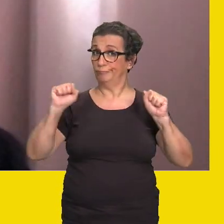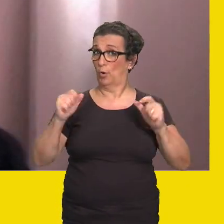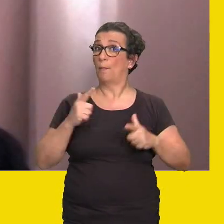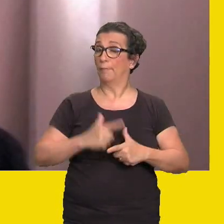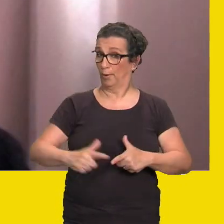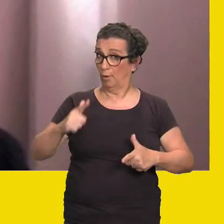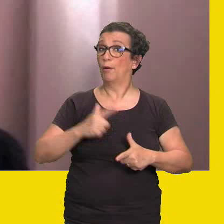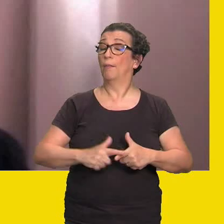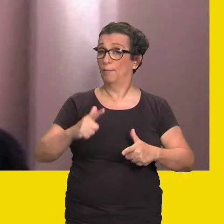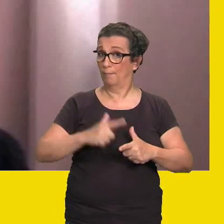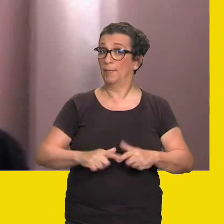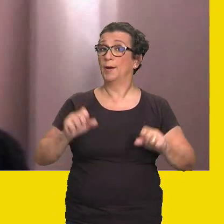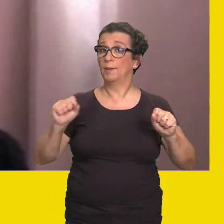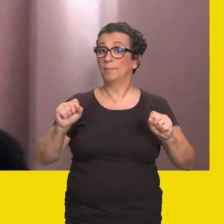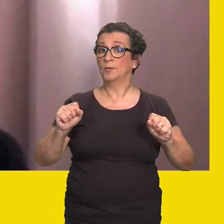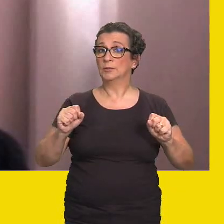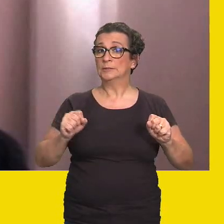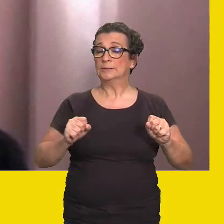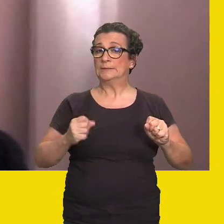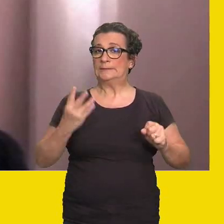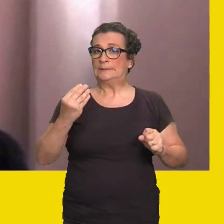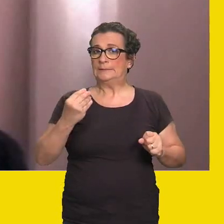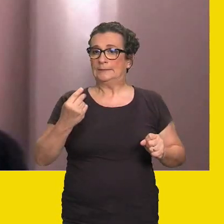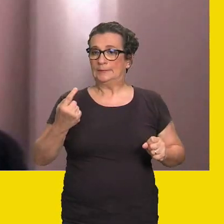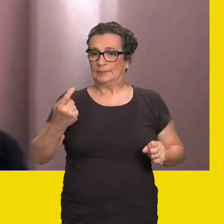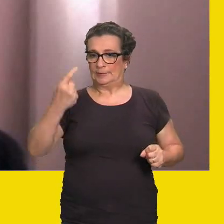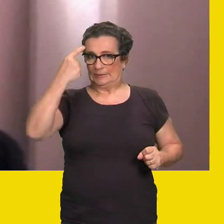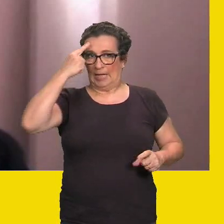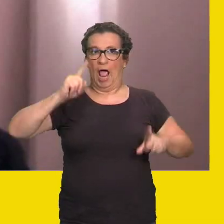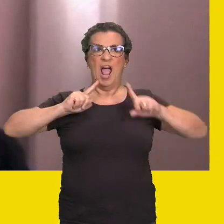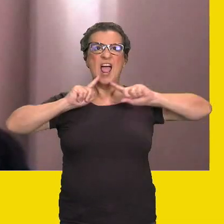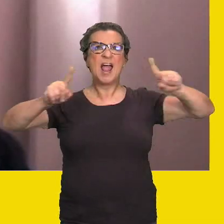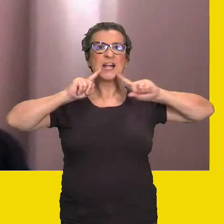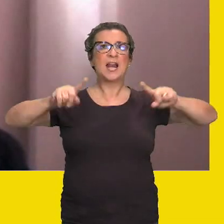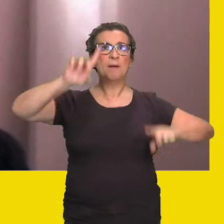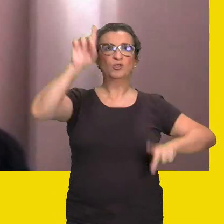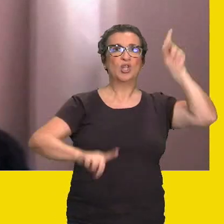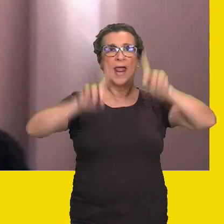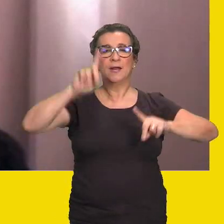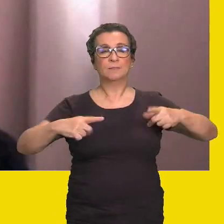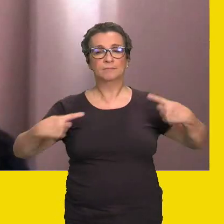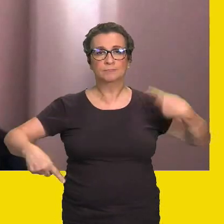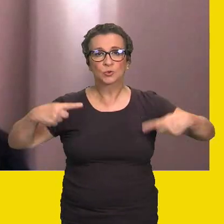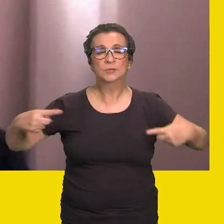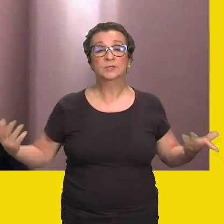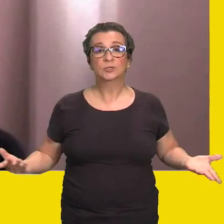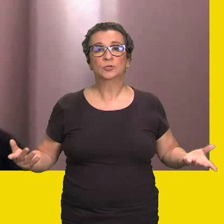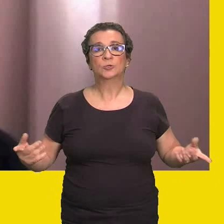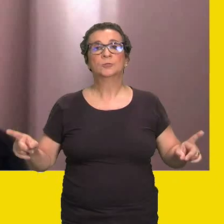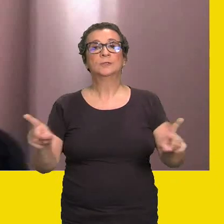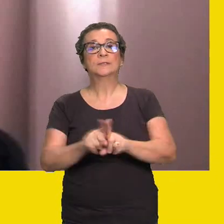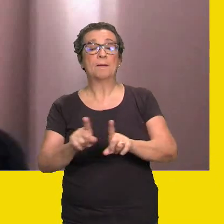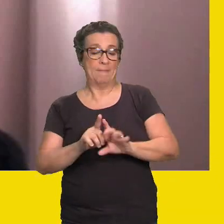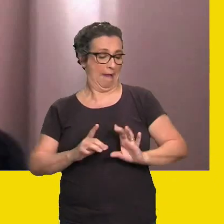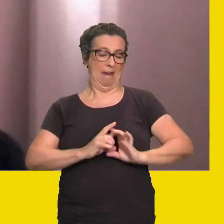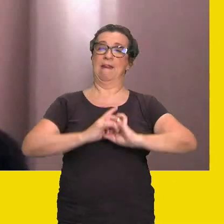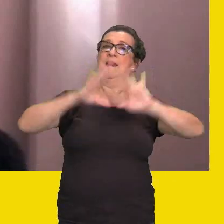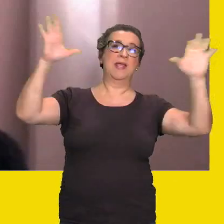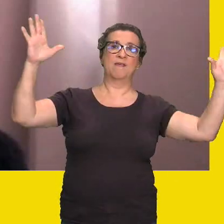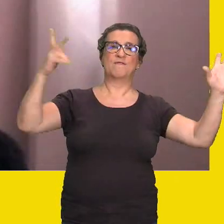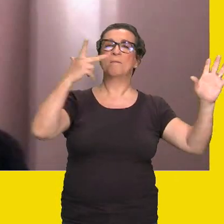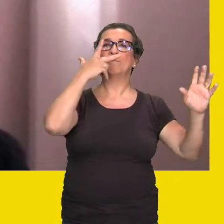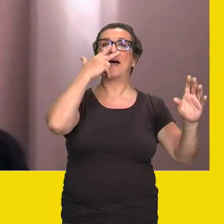pode gerar seres humanos conscientes demais dos seus direitos políticos, em um mundo administrado onde ser livre não passa